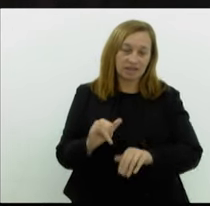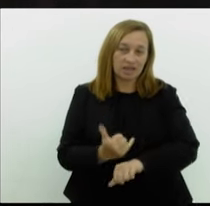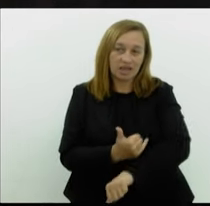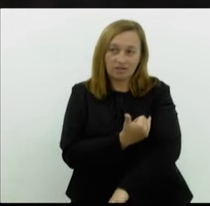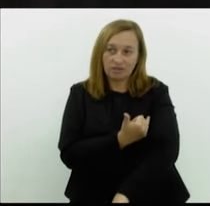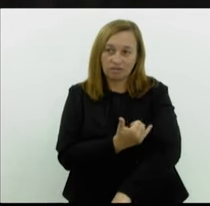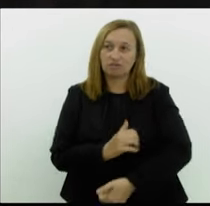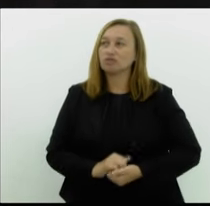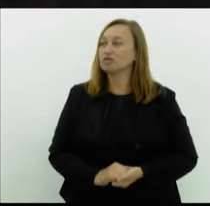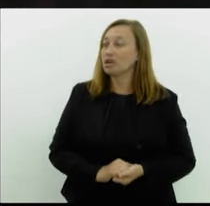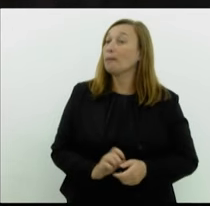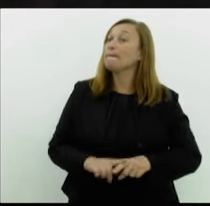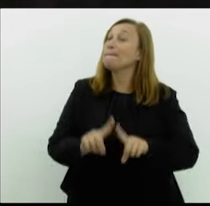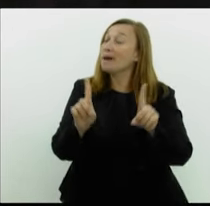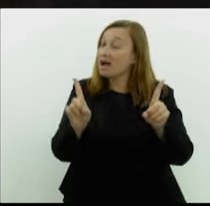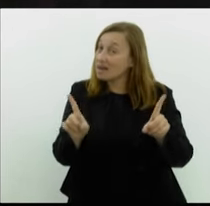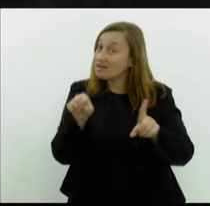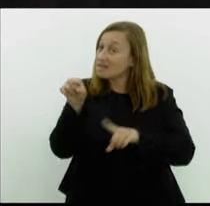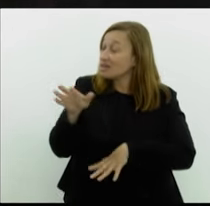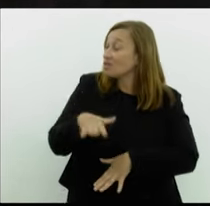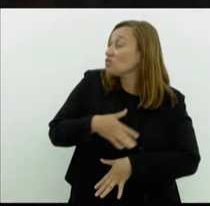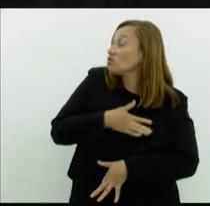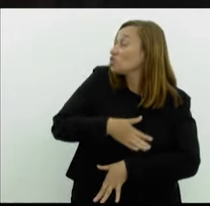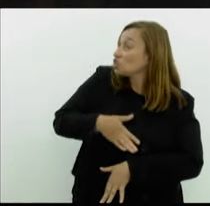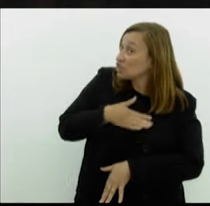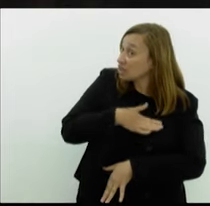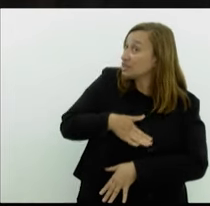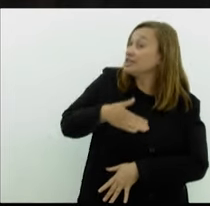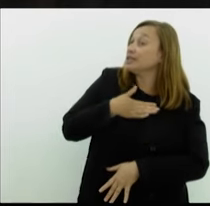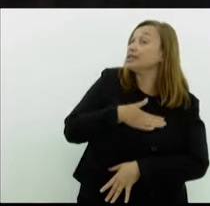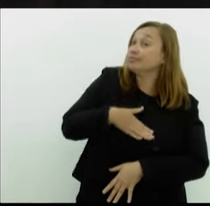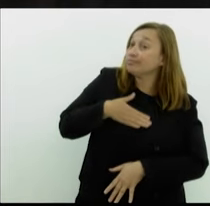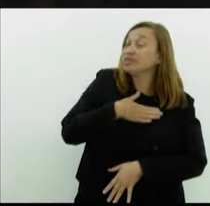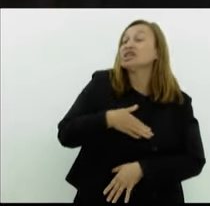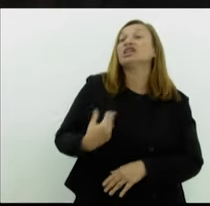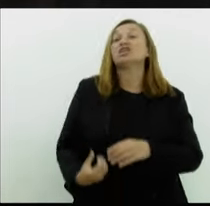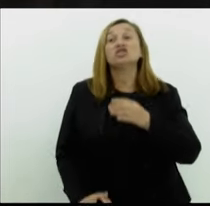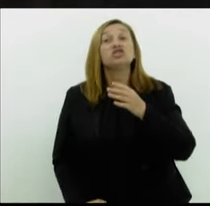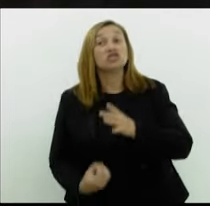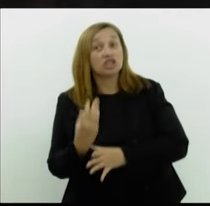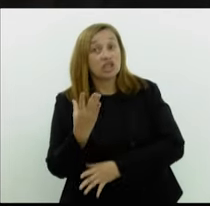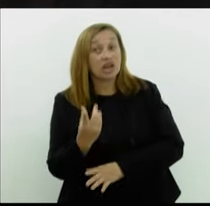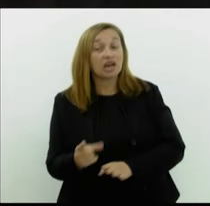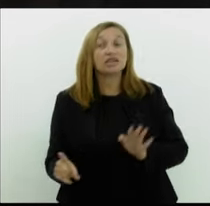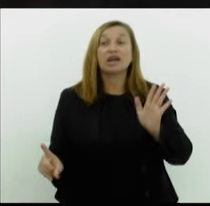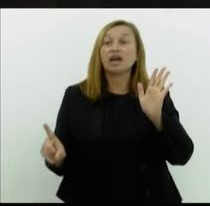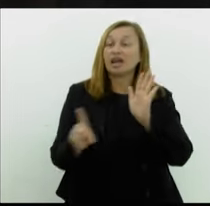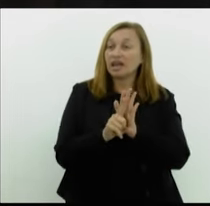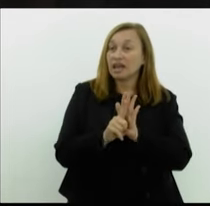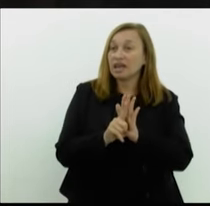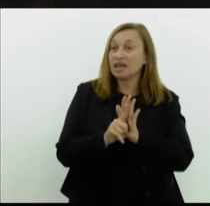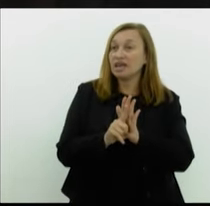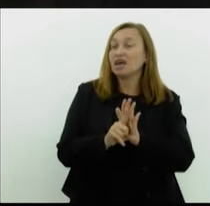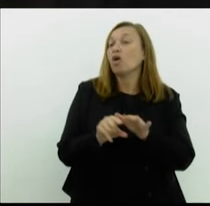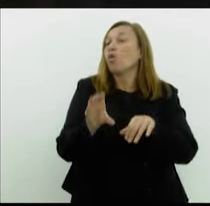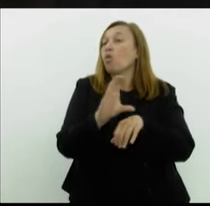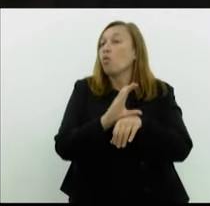infraconstitucional, mas ele gostaria de criar na legislação